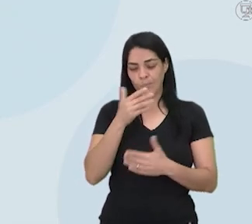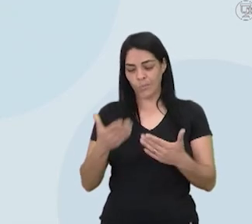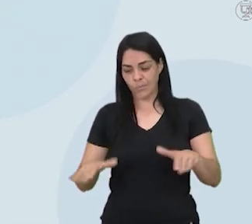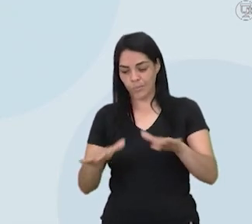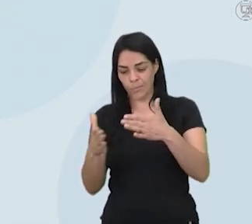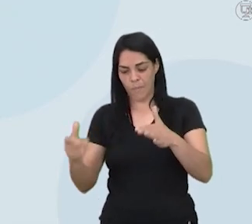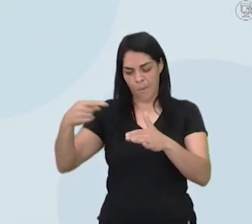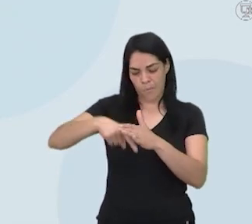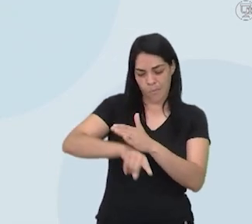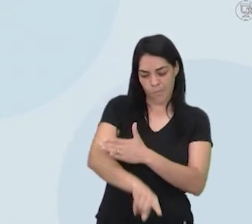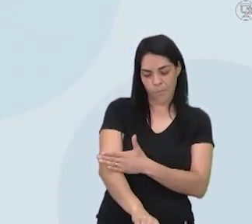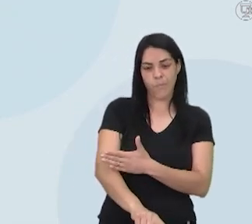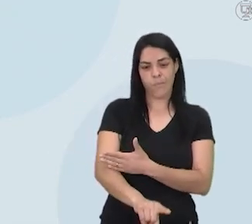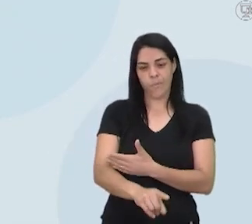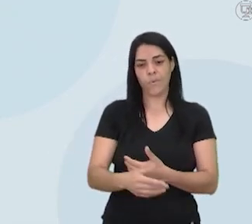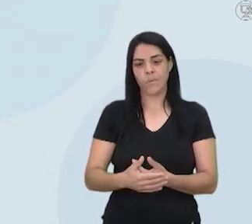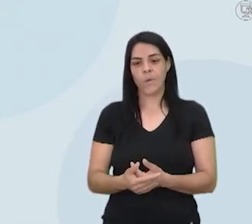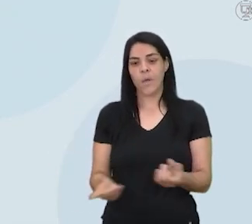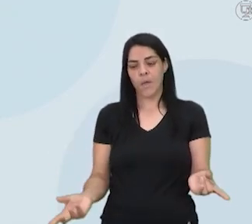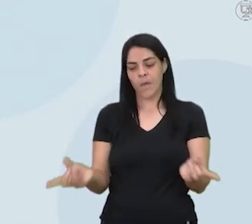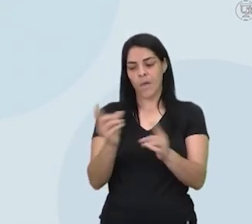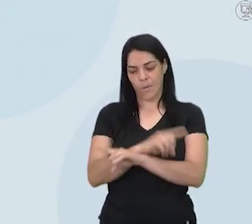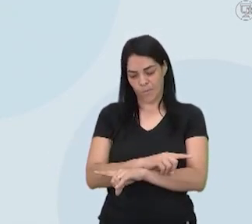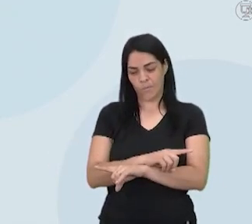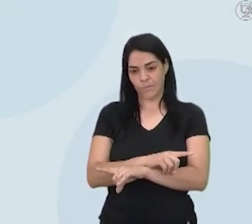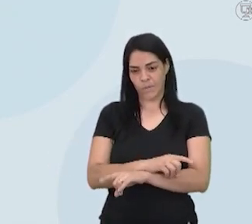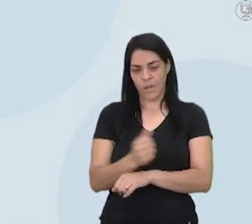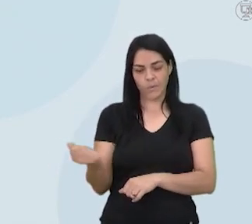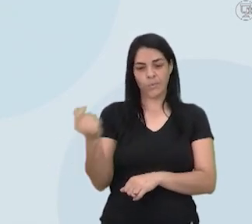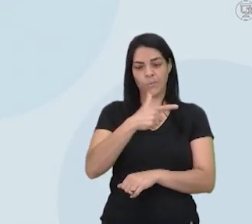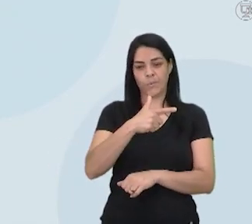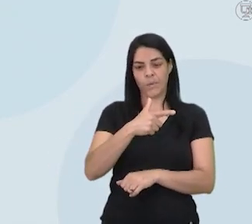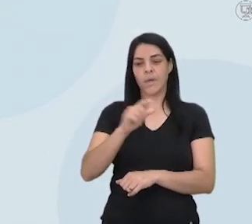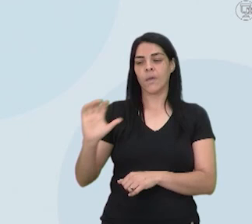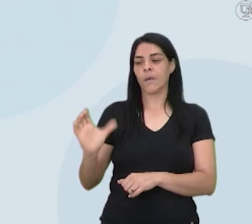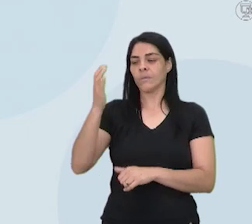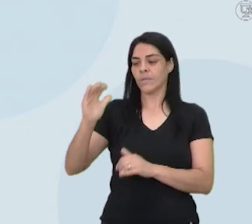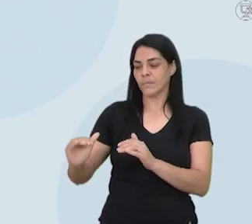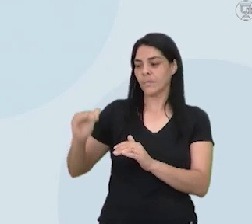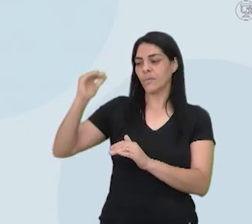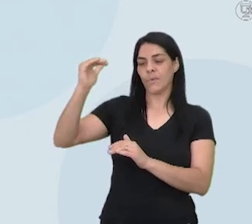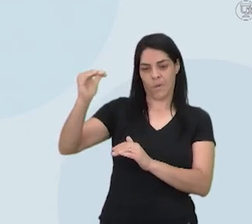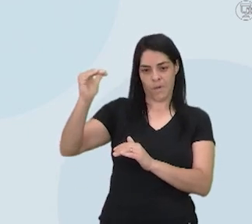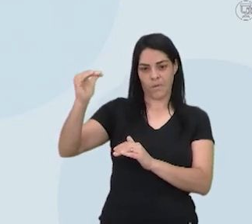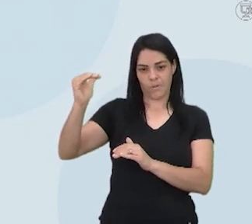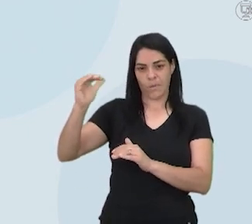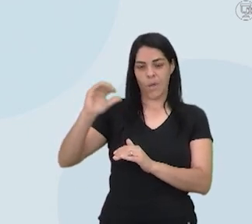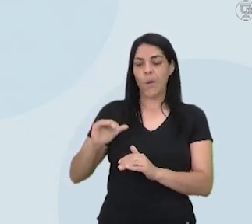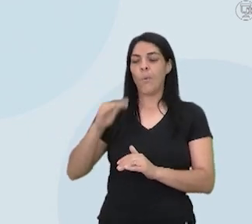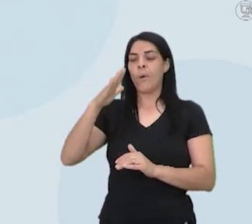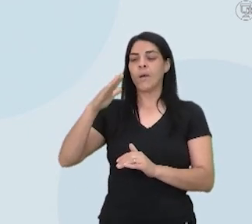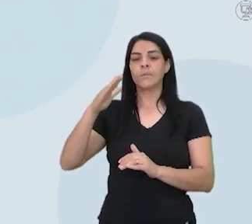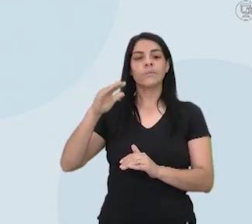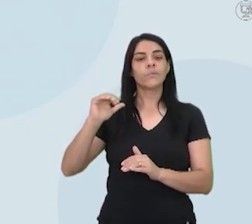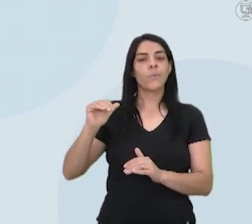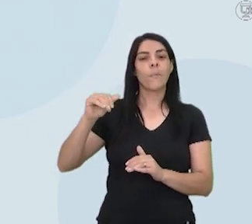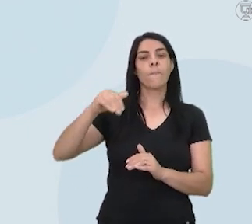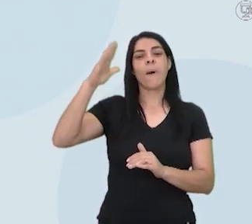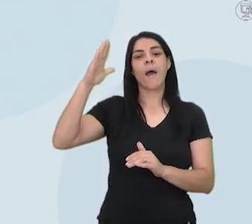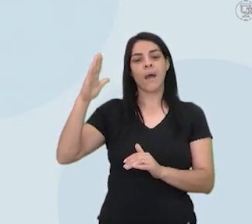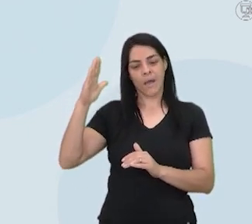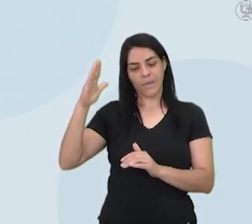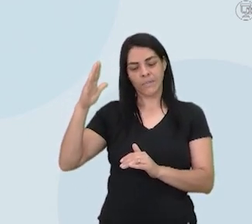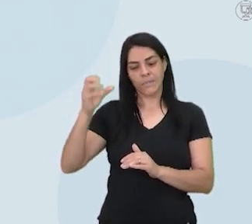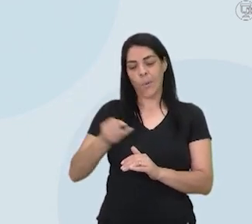é exatamente o inverso que acontece nas alturas, ou seja, quanto mais fundo a gente tá, maior é a pressão sobre o nosso